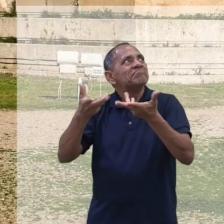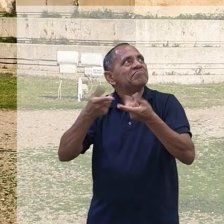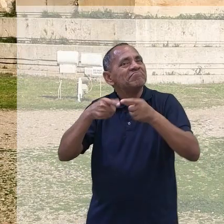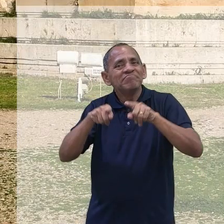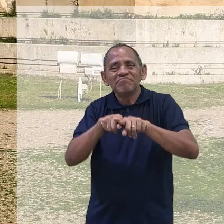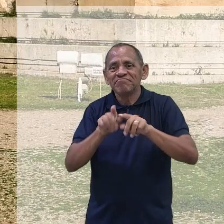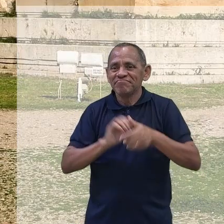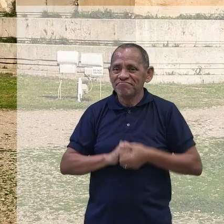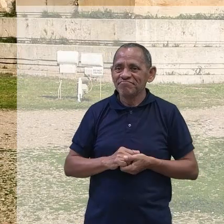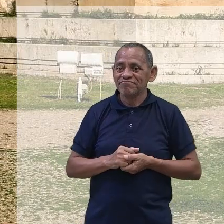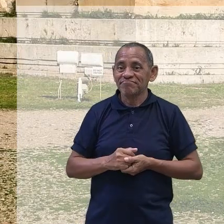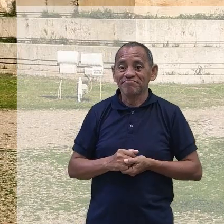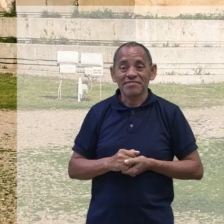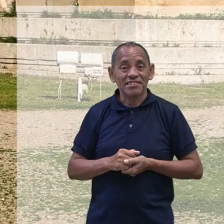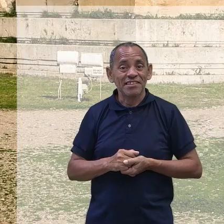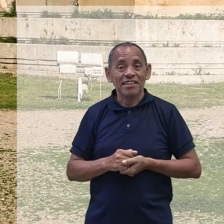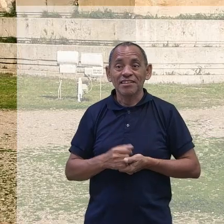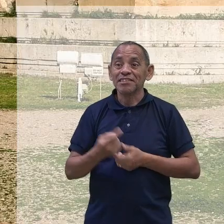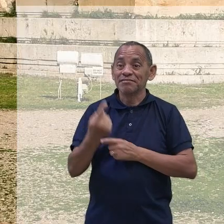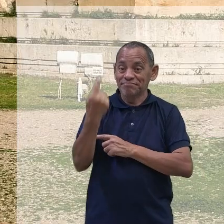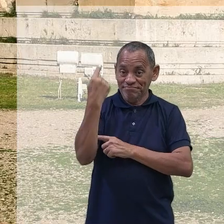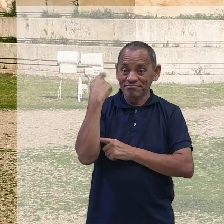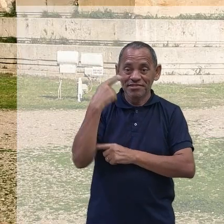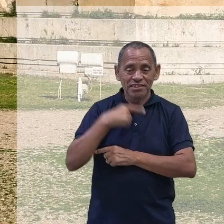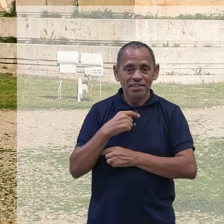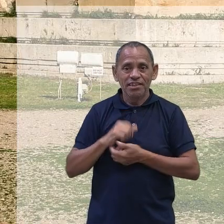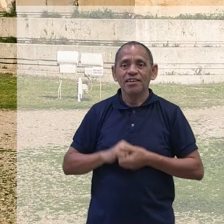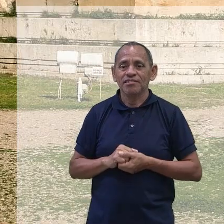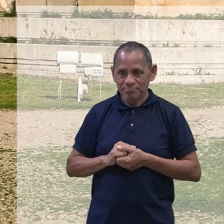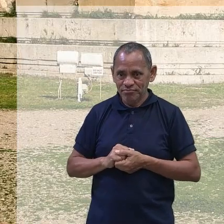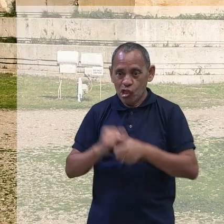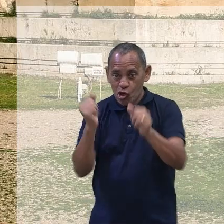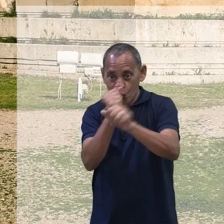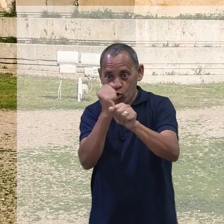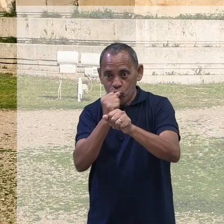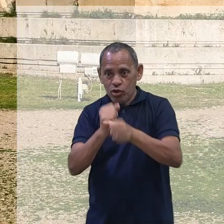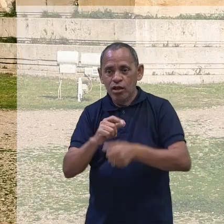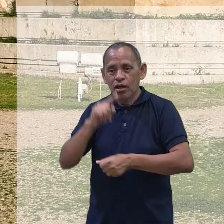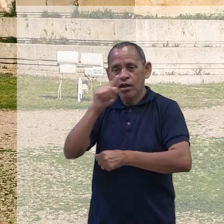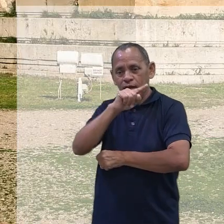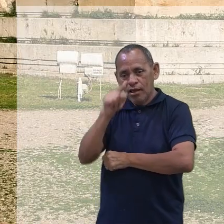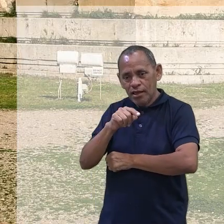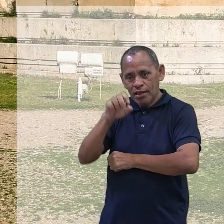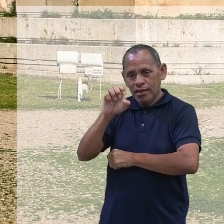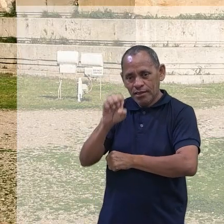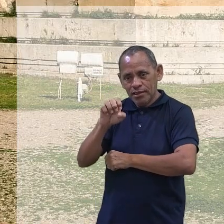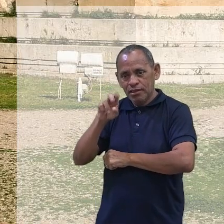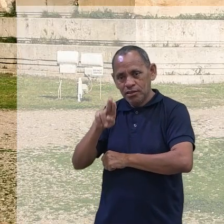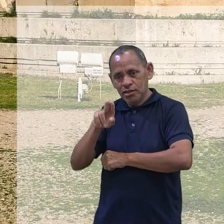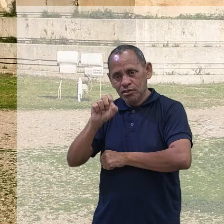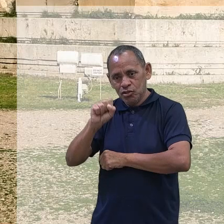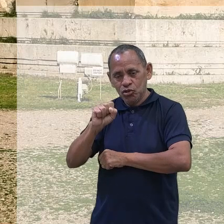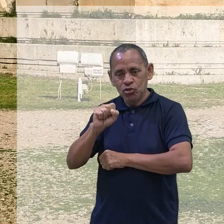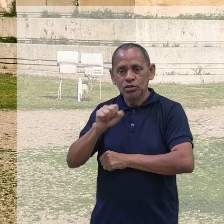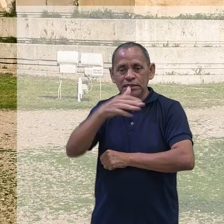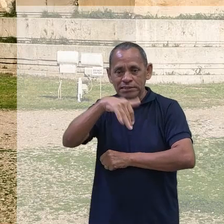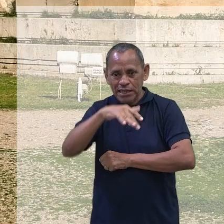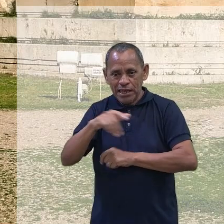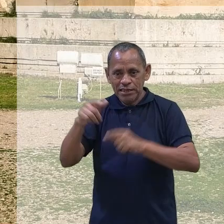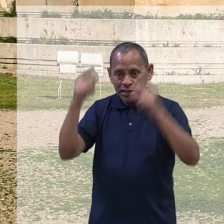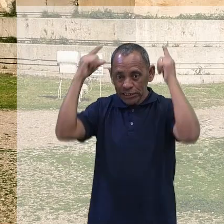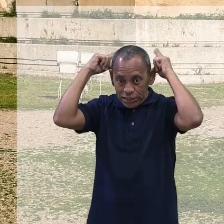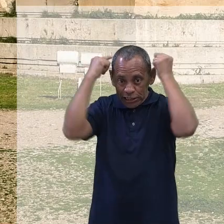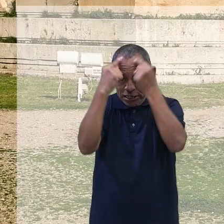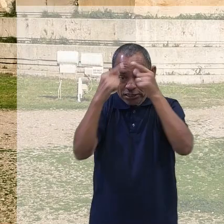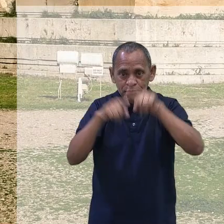atrás de mim está o templo de Zeus, né? O templo de Zeus. E é aqui na Grécia, no templo de Zeus, que eu quero falar